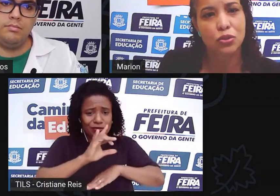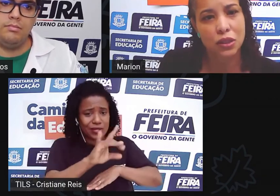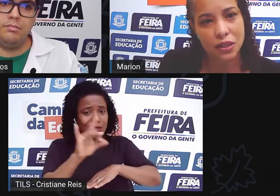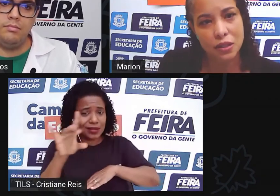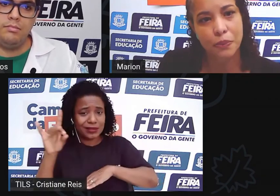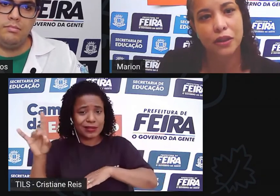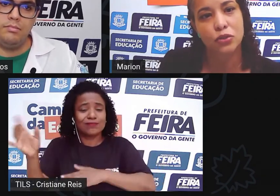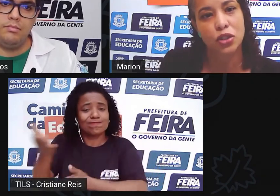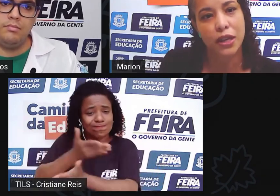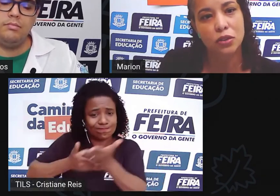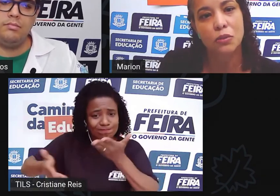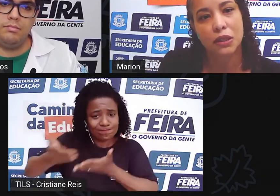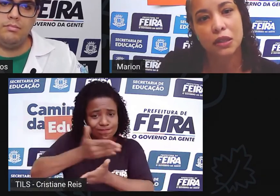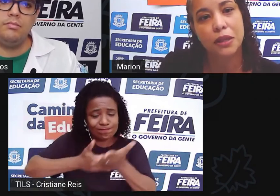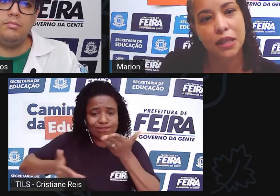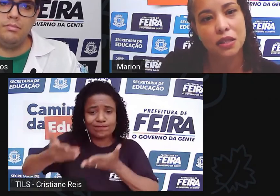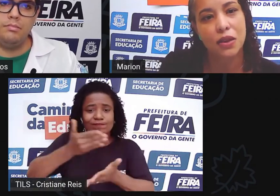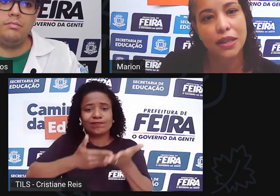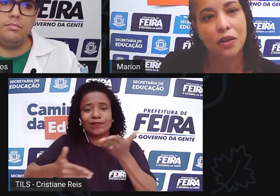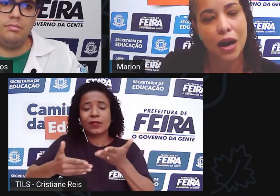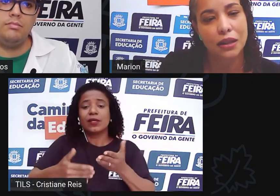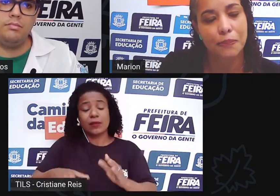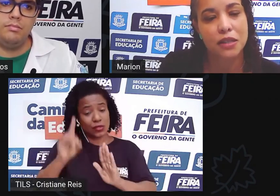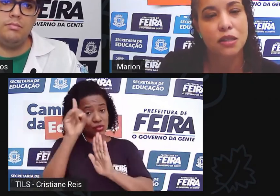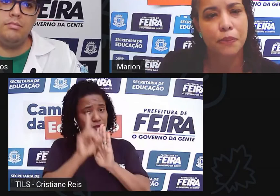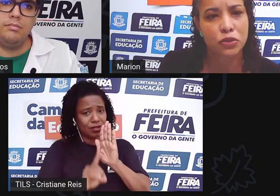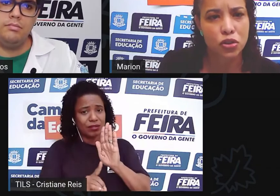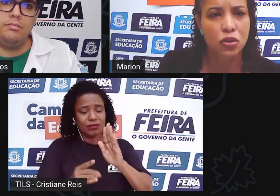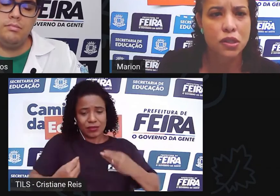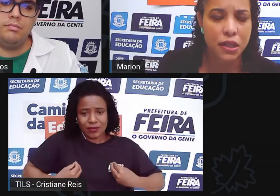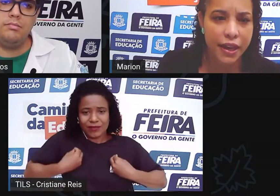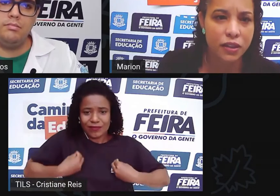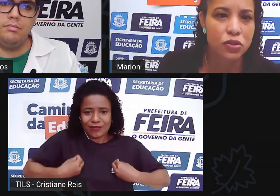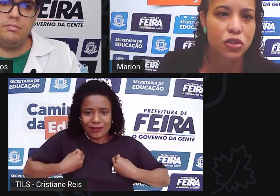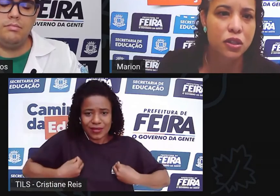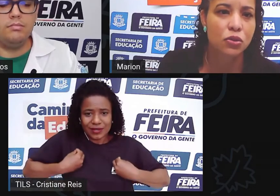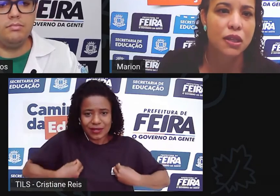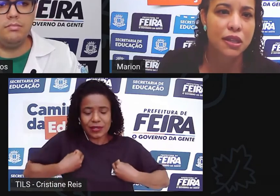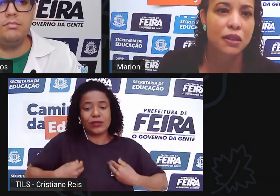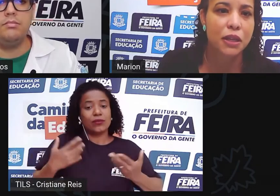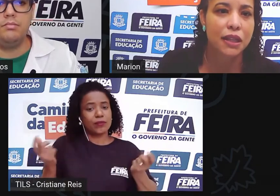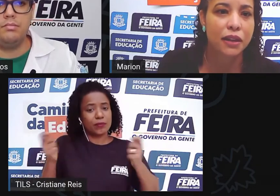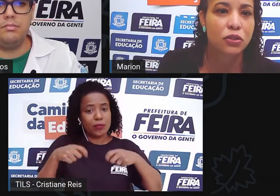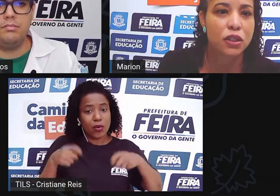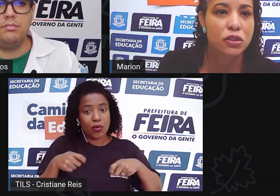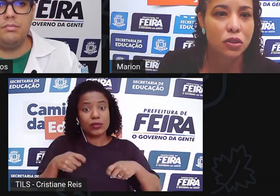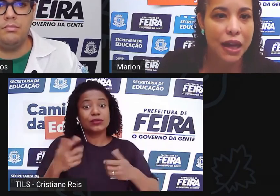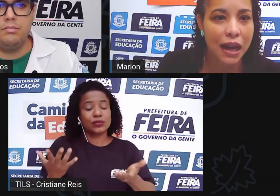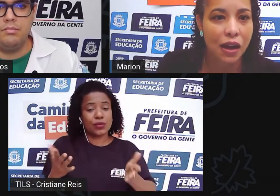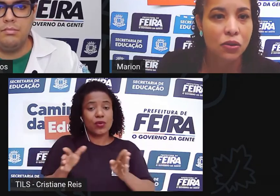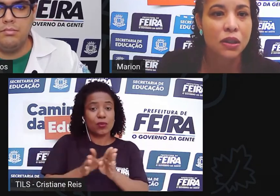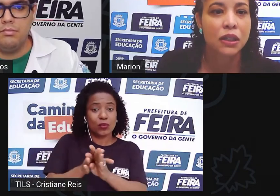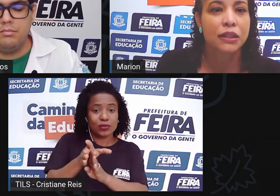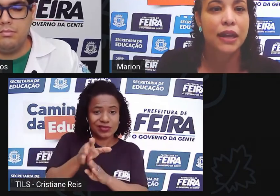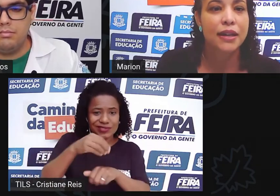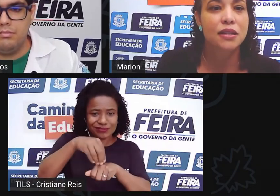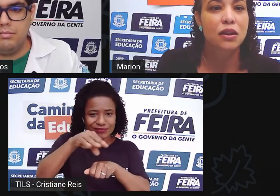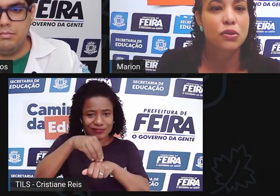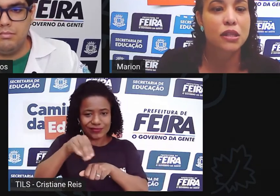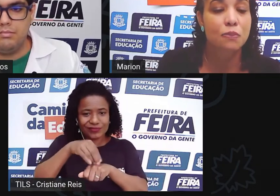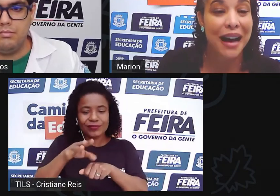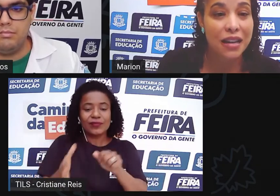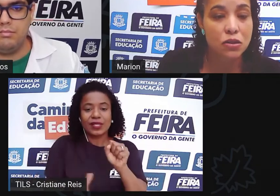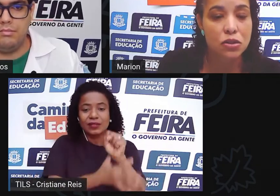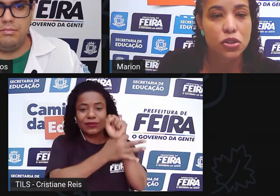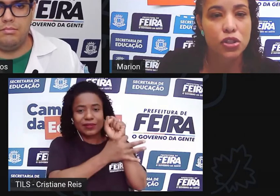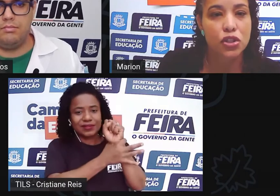nas lutas pelo direito humano à alimentação adequada, participando de conselhos de segurança alimentar e nutricional, né? Que são